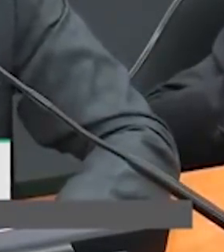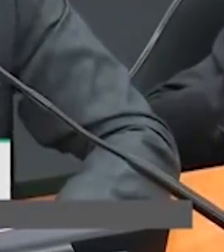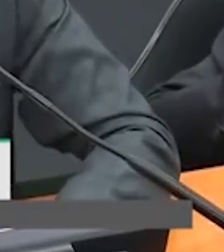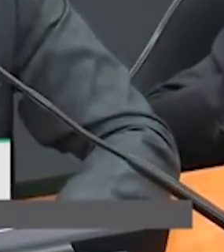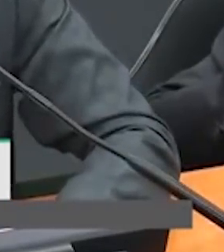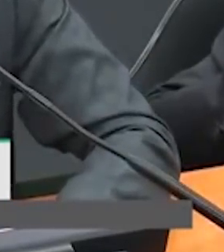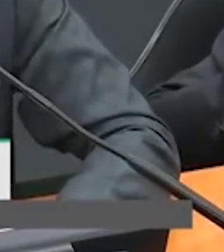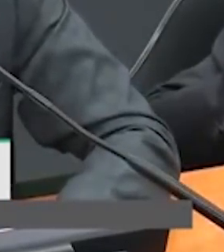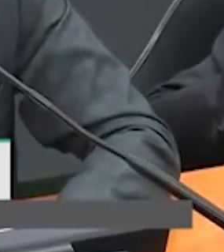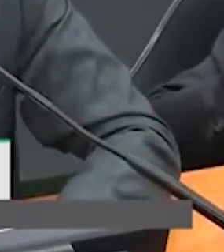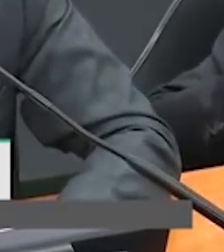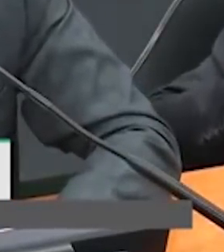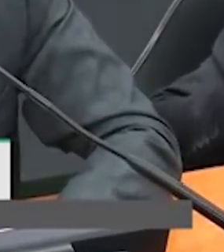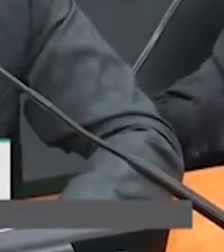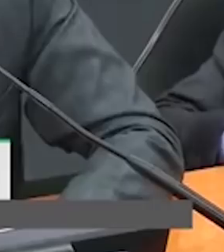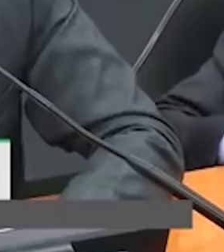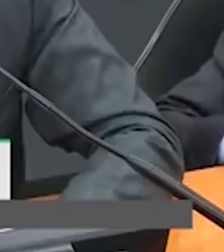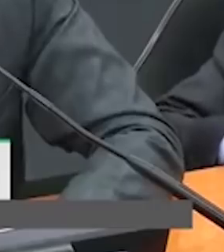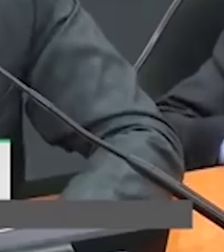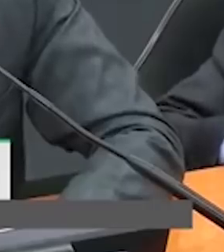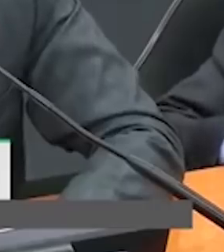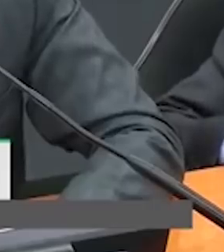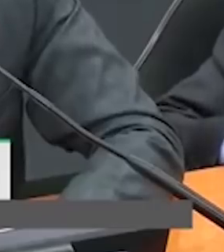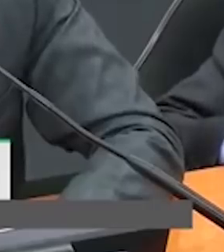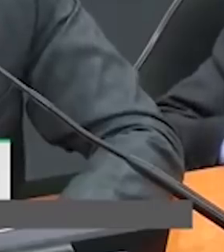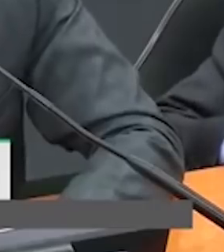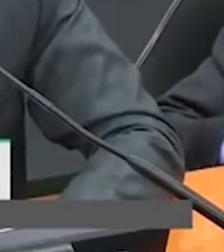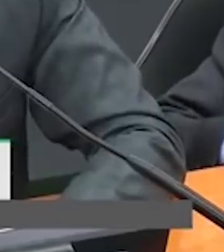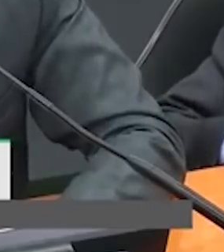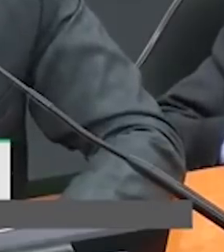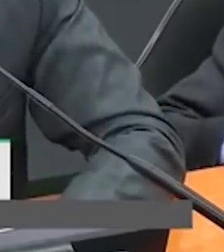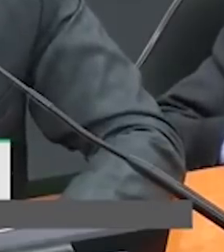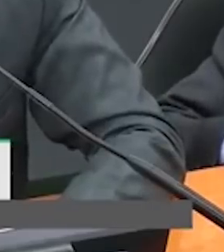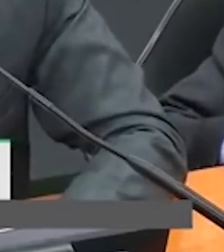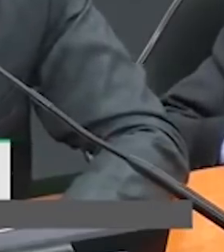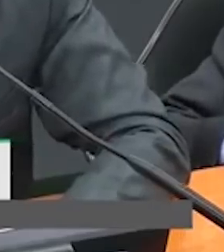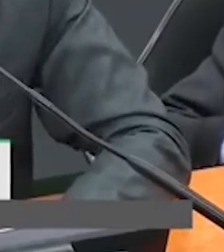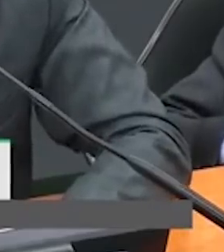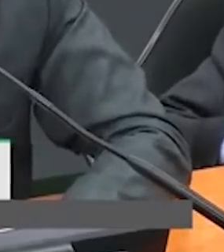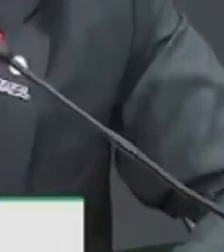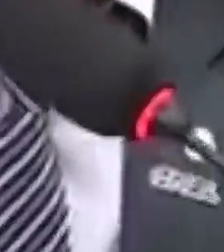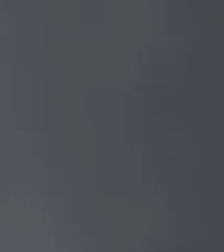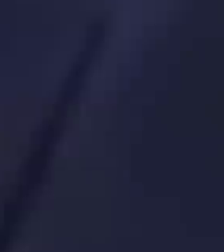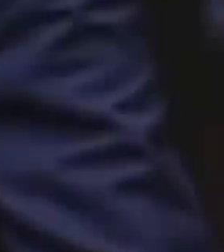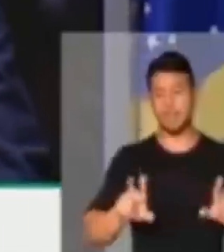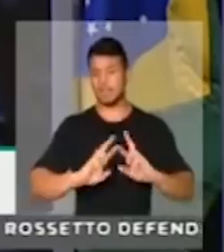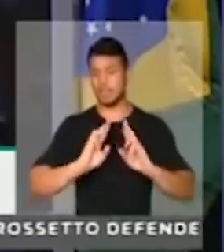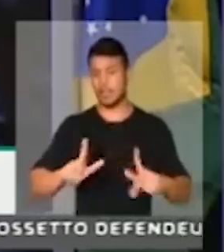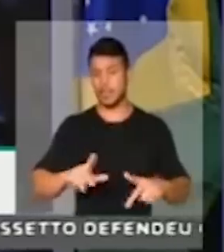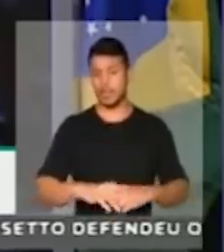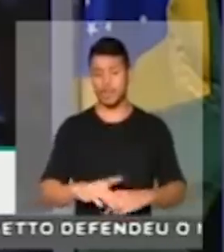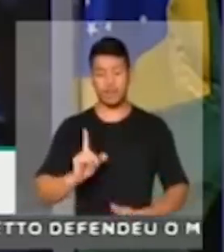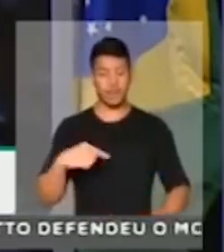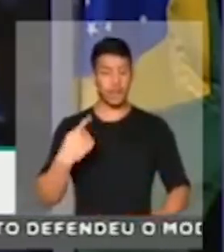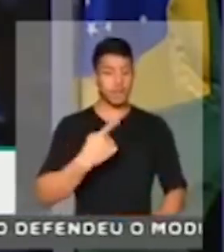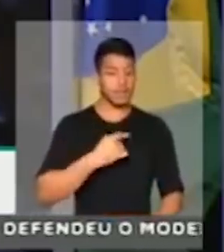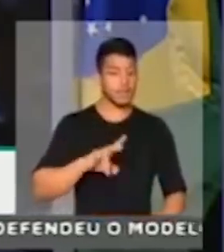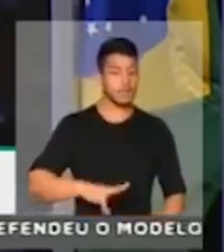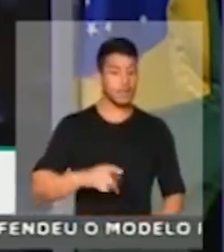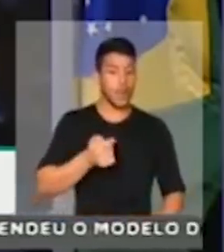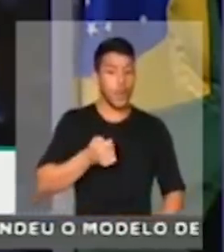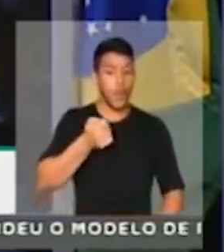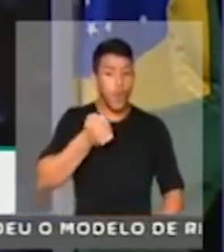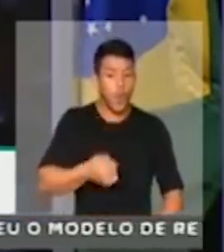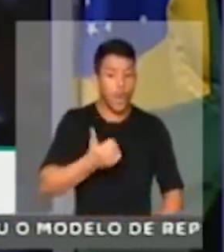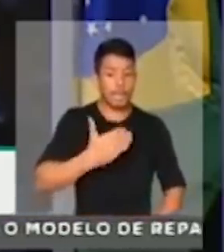governo Dilma os próprios petistas recorreram ao liberal Joaquim Levy para consertar a casa. Nós vamos aprovar aqui, estamos